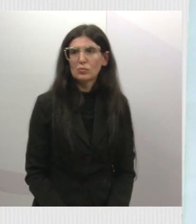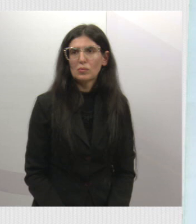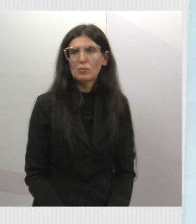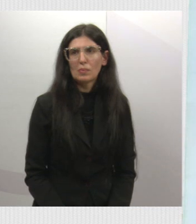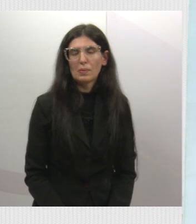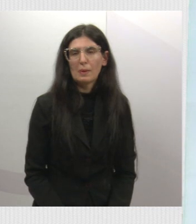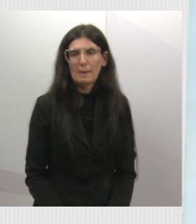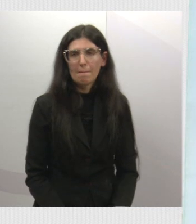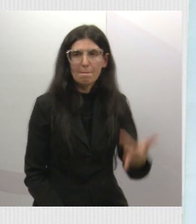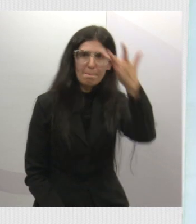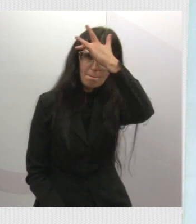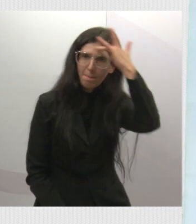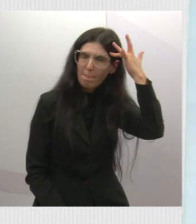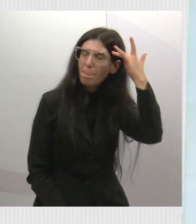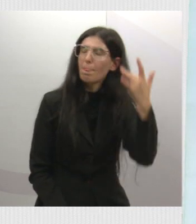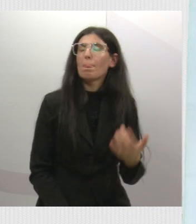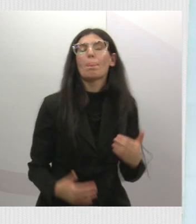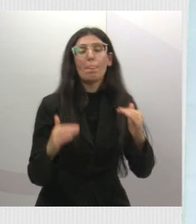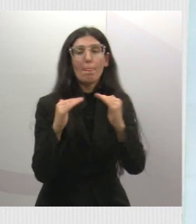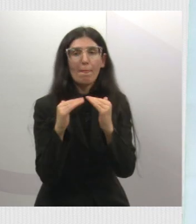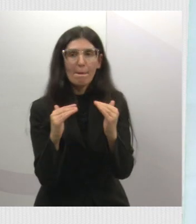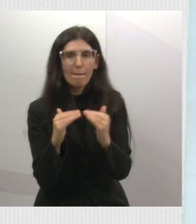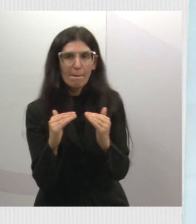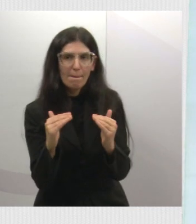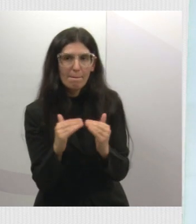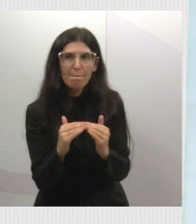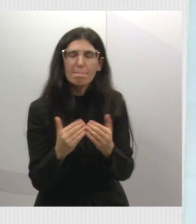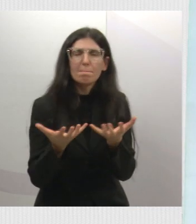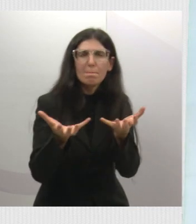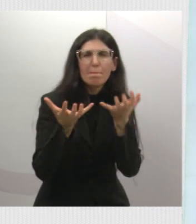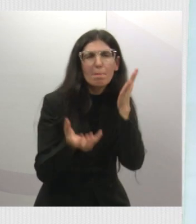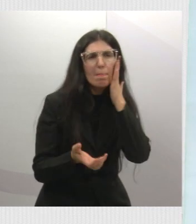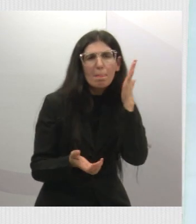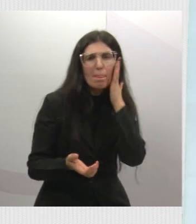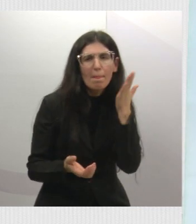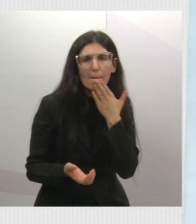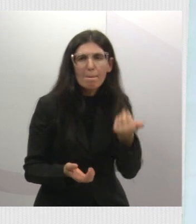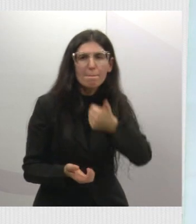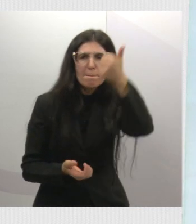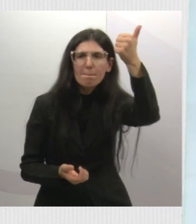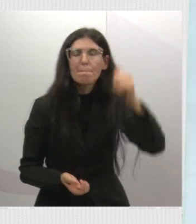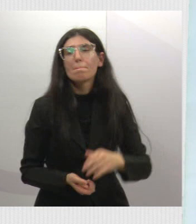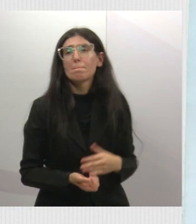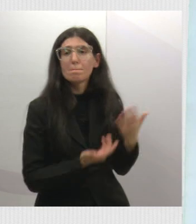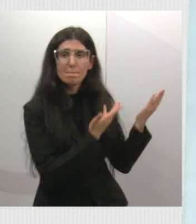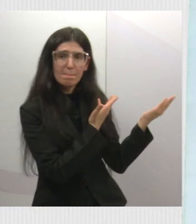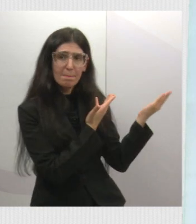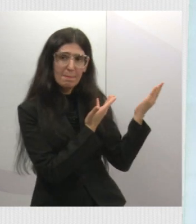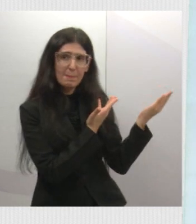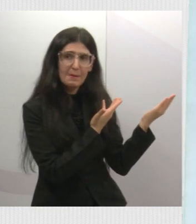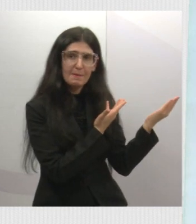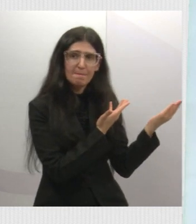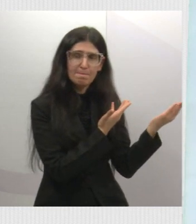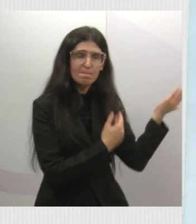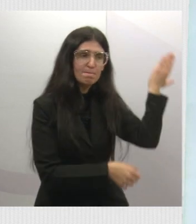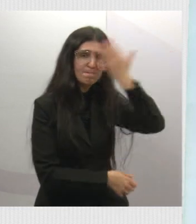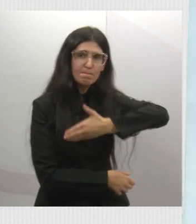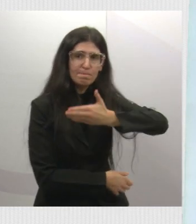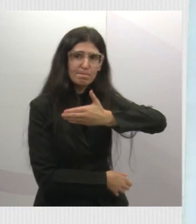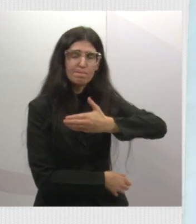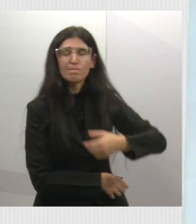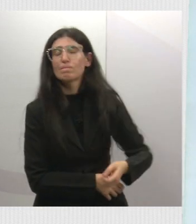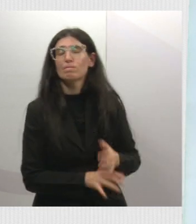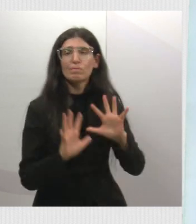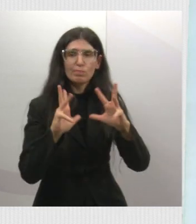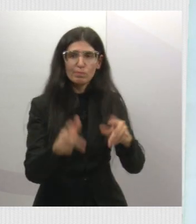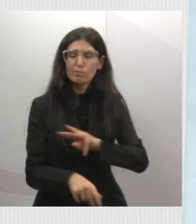Aqueles que estão em casa, que quiserem consultar esses números, podem acessar esse portal da transparência, que